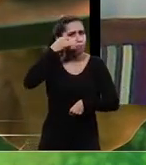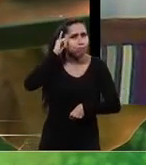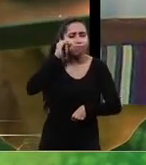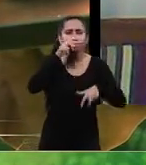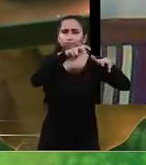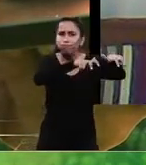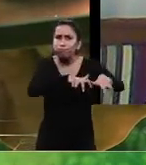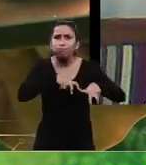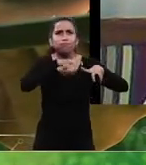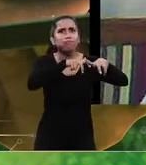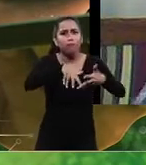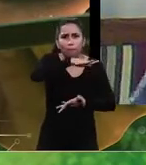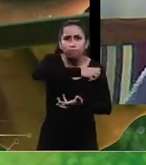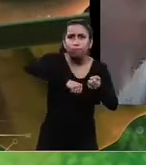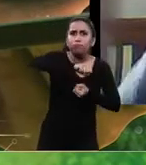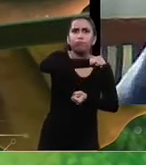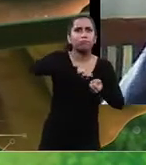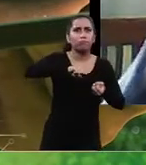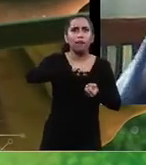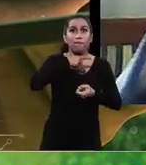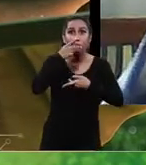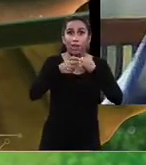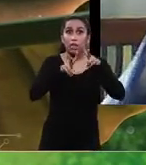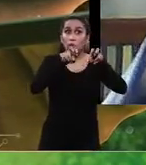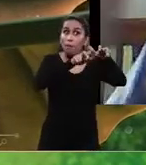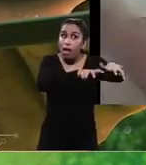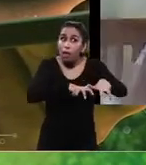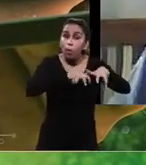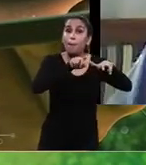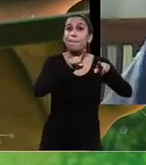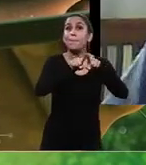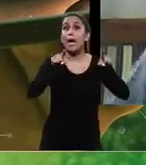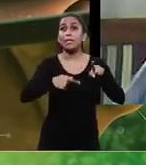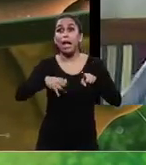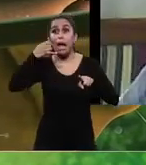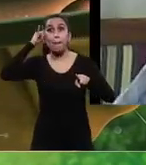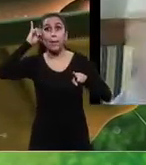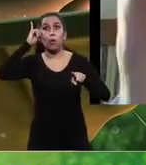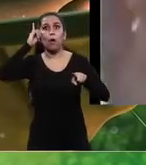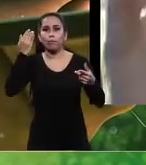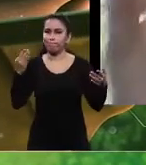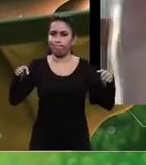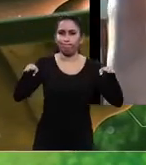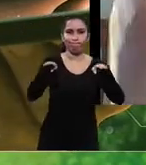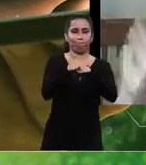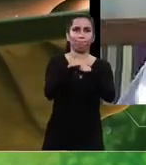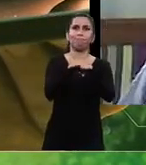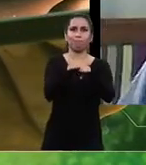sustentável. A gente está falando de agricultura, mas a pecuária segue o mesmo caminho. Se você pegar